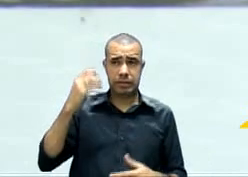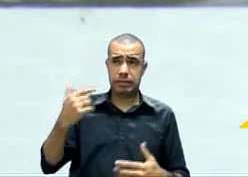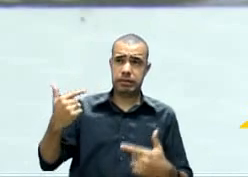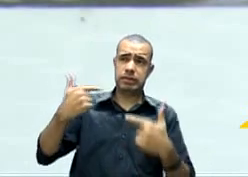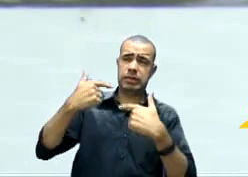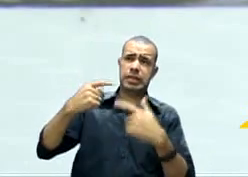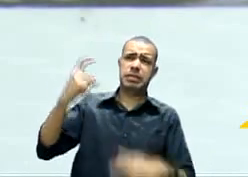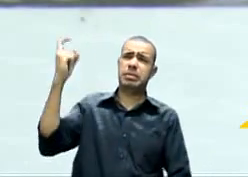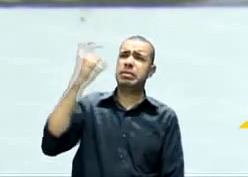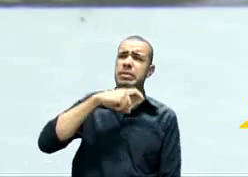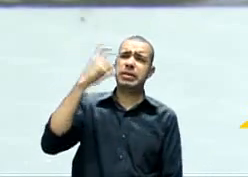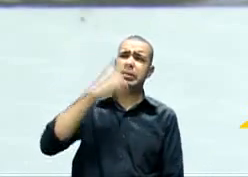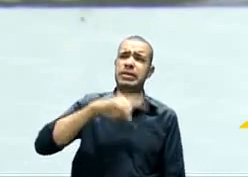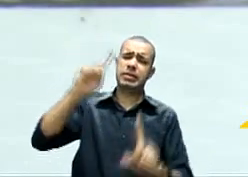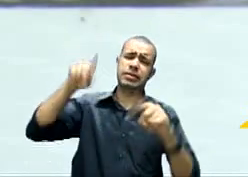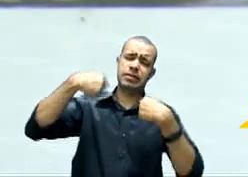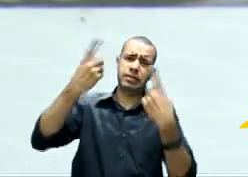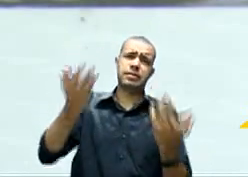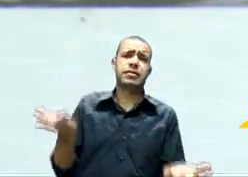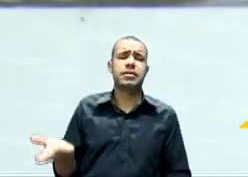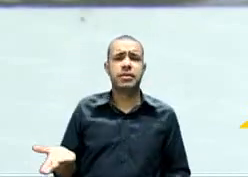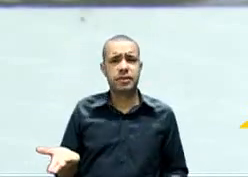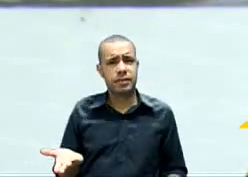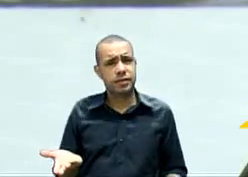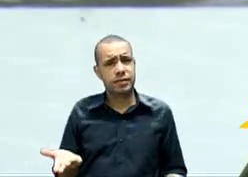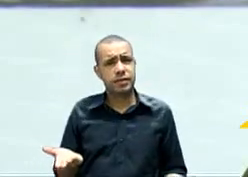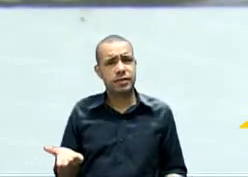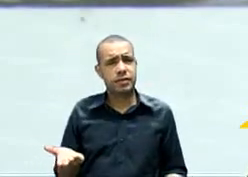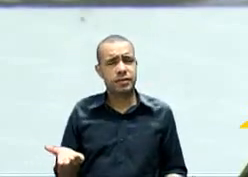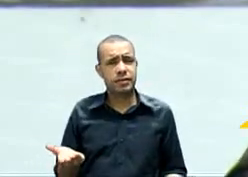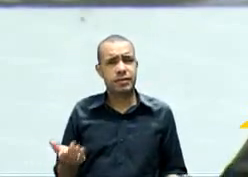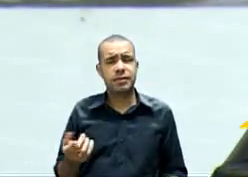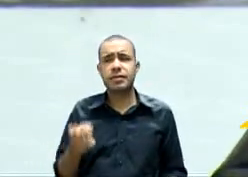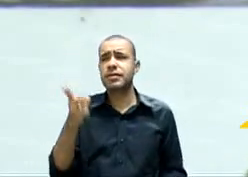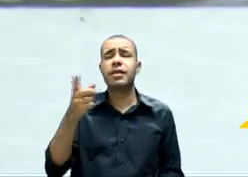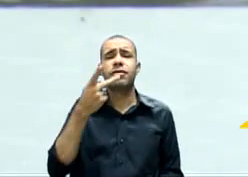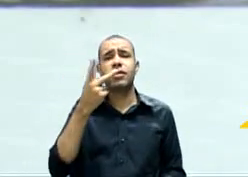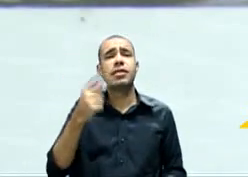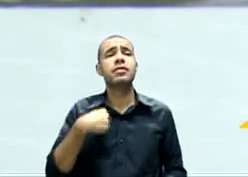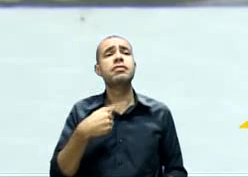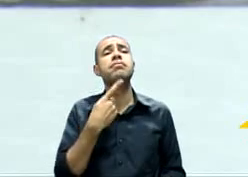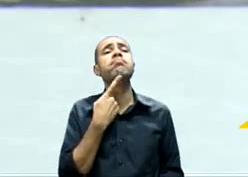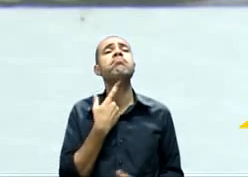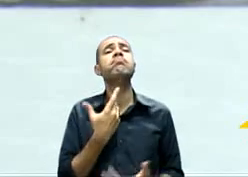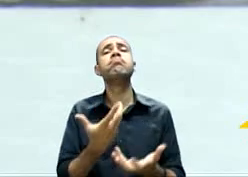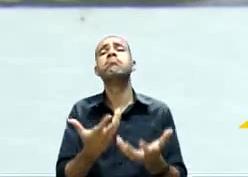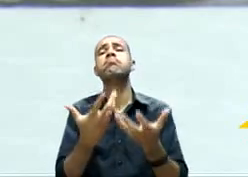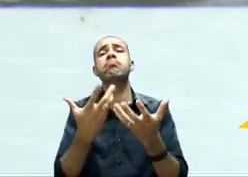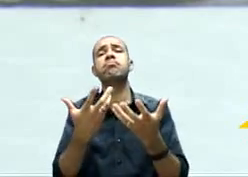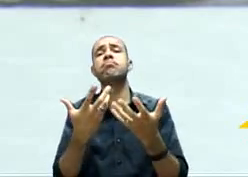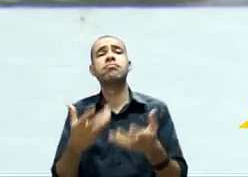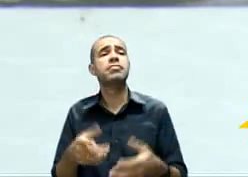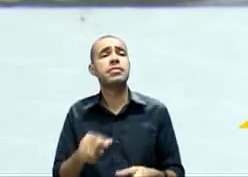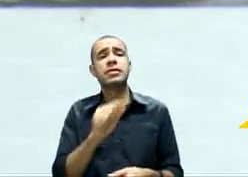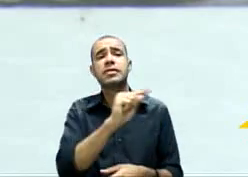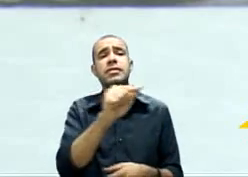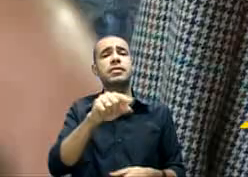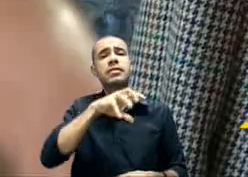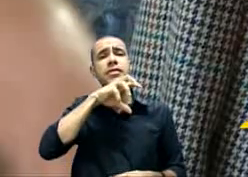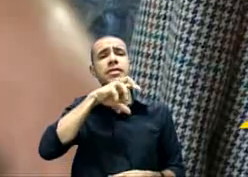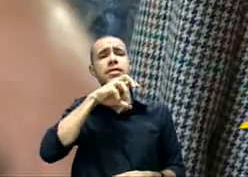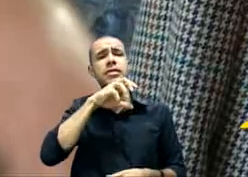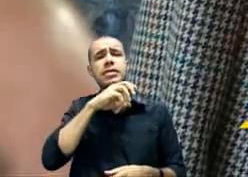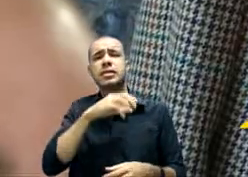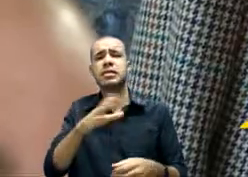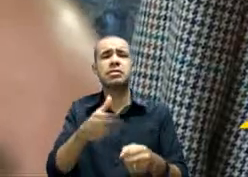mentiram, mentiram, dizendo que eu estava querendo maltratar os animais, que eu era um